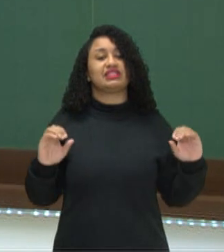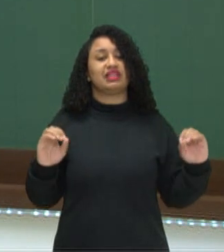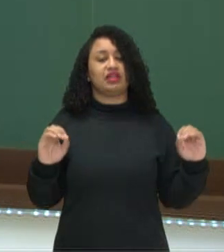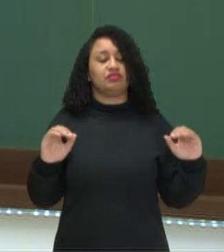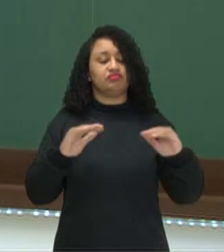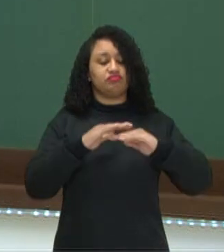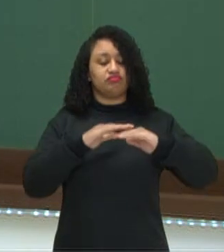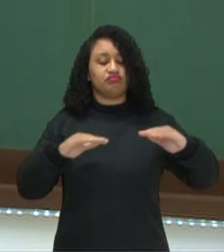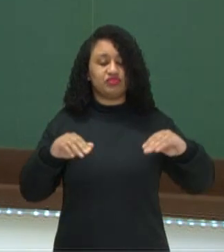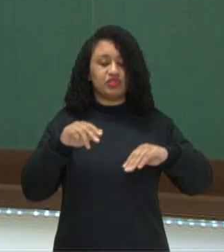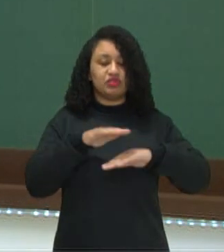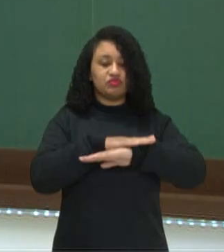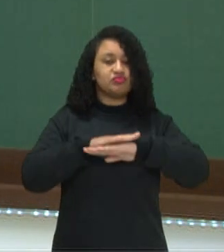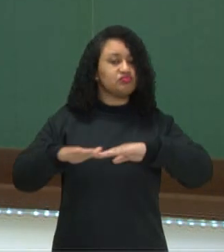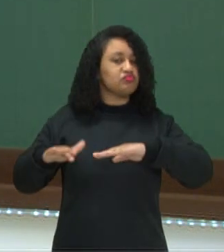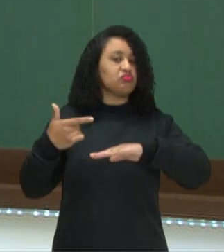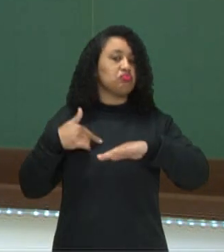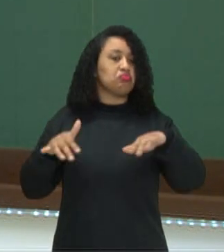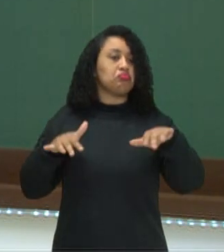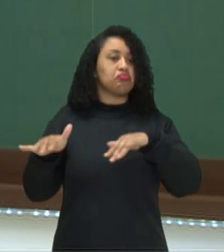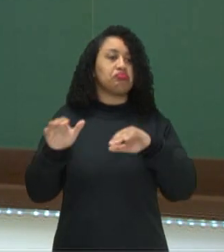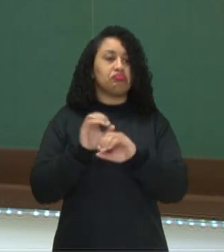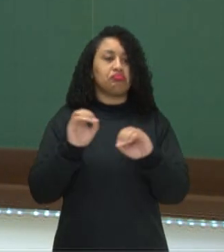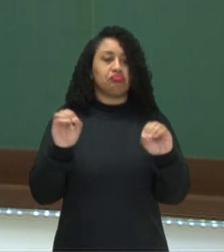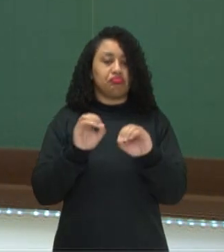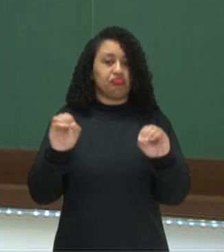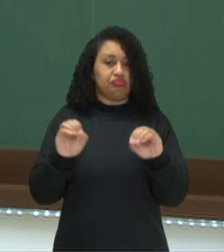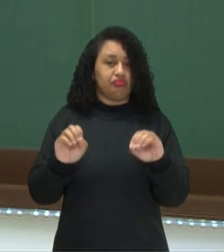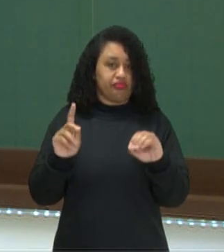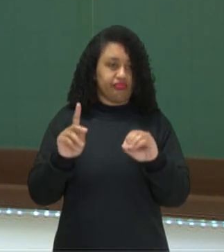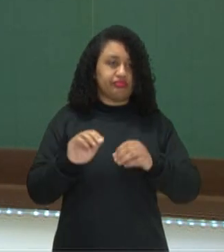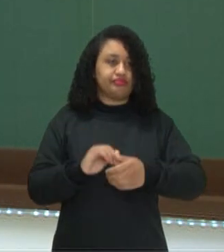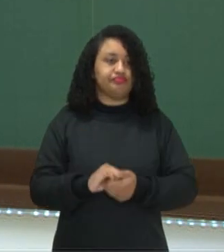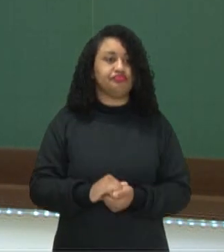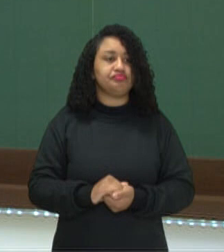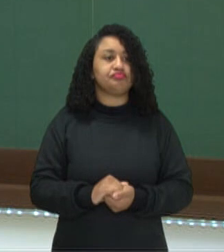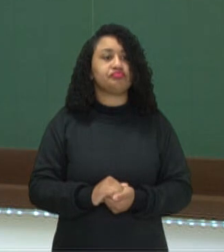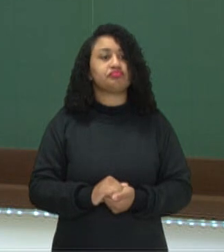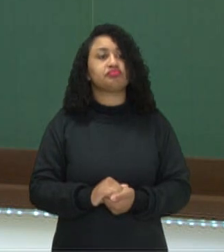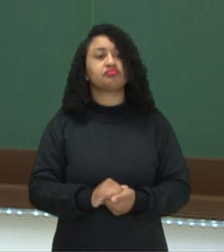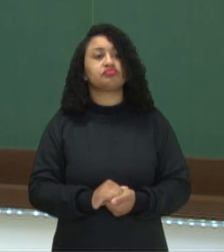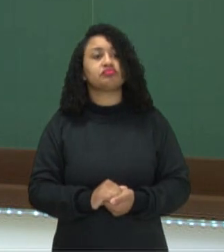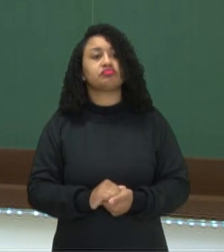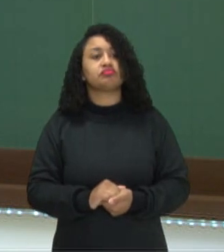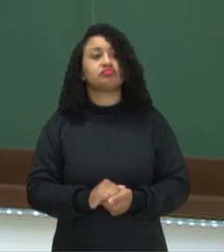no chão, não tem movimento nenhum aqui, certo?